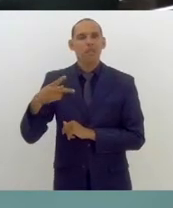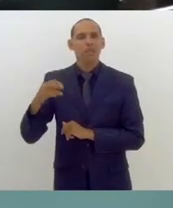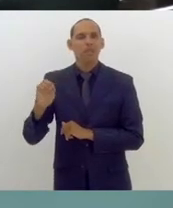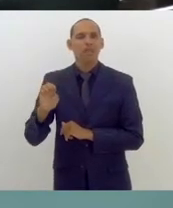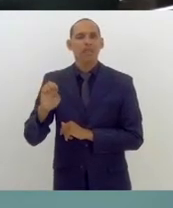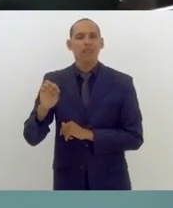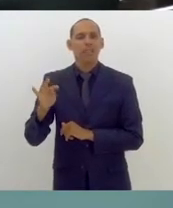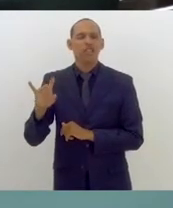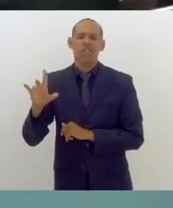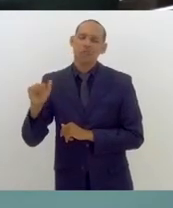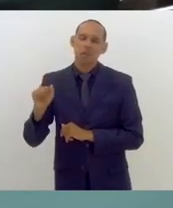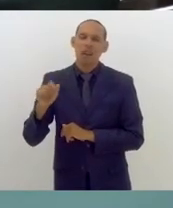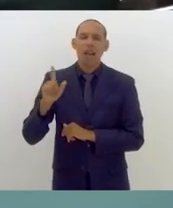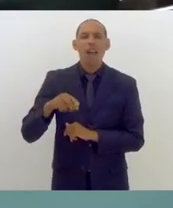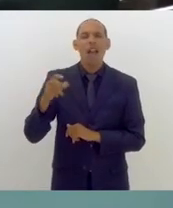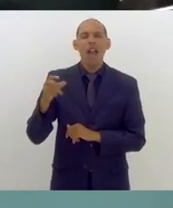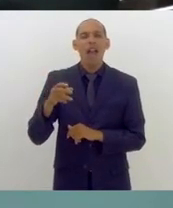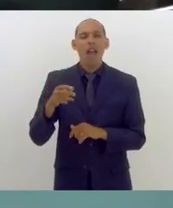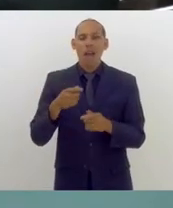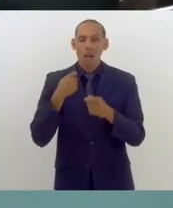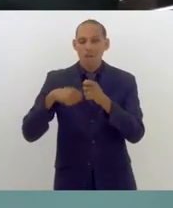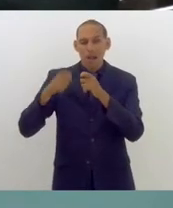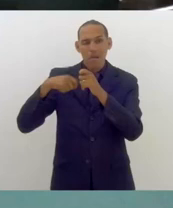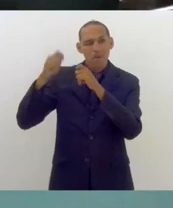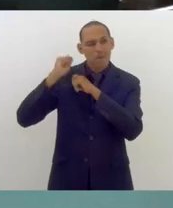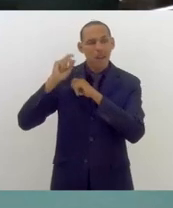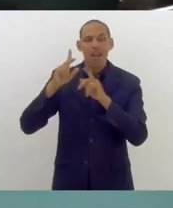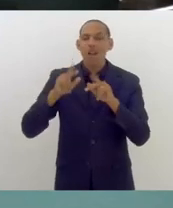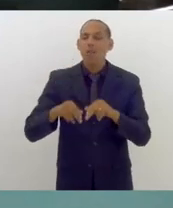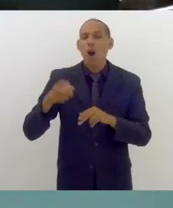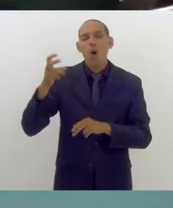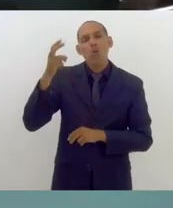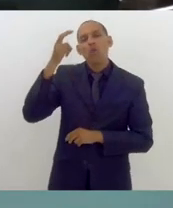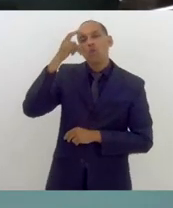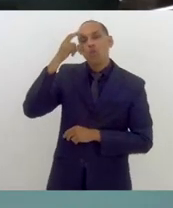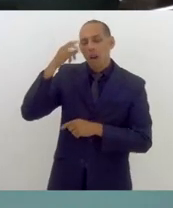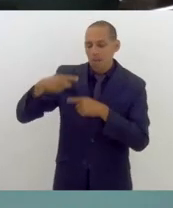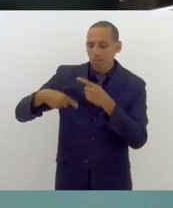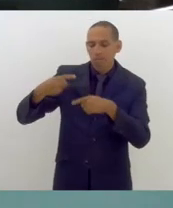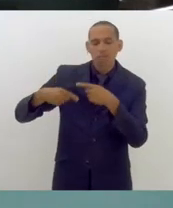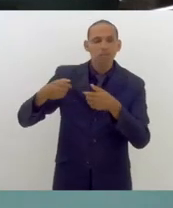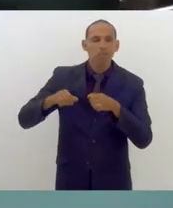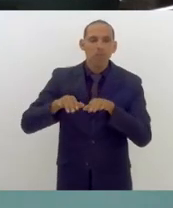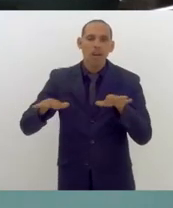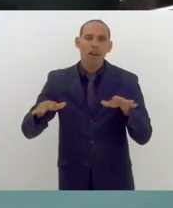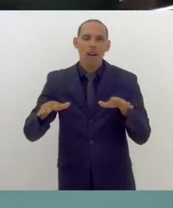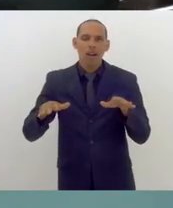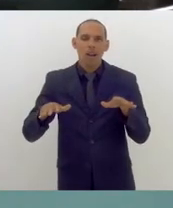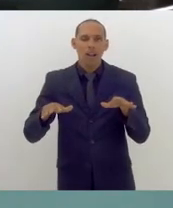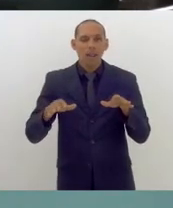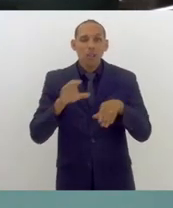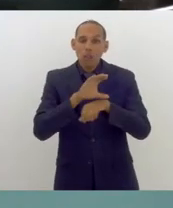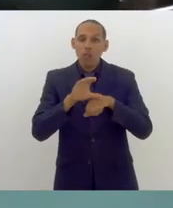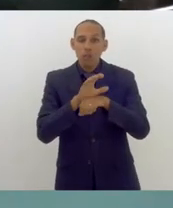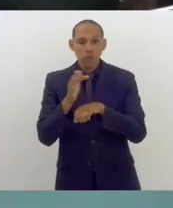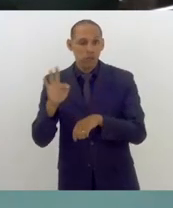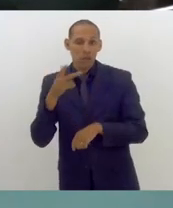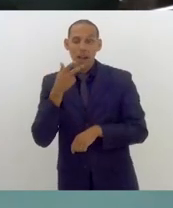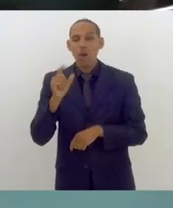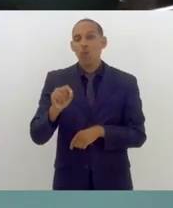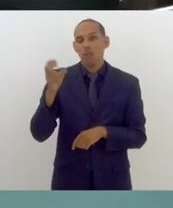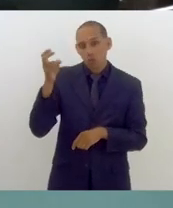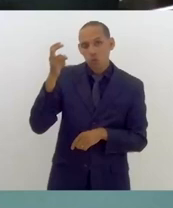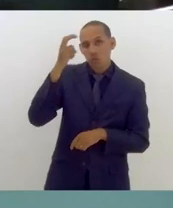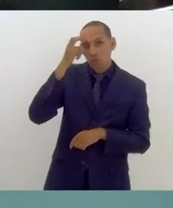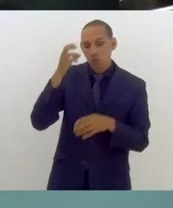A Pesca é uma cultura que é passada de geração para geração a Constituição Federal diz que a cultura de um povo